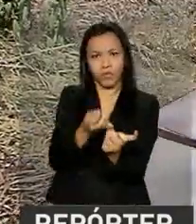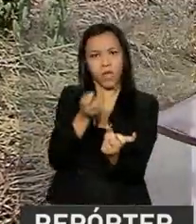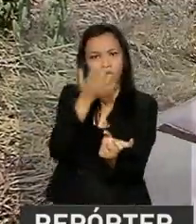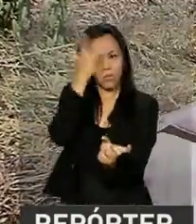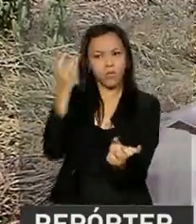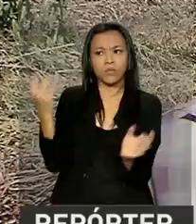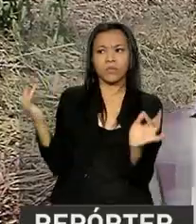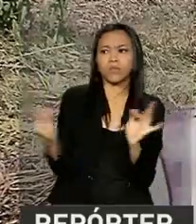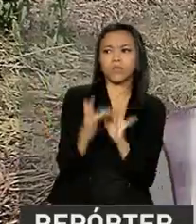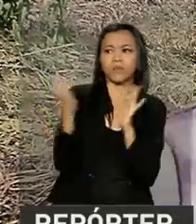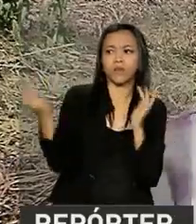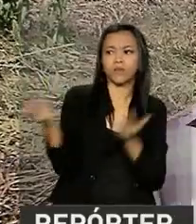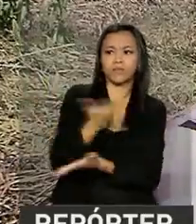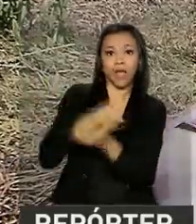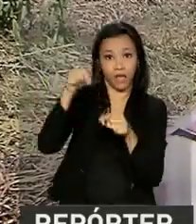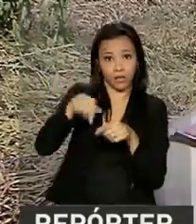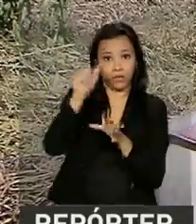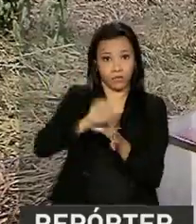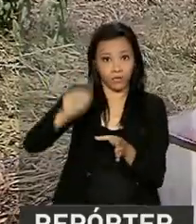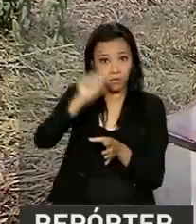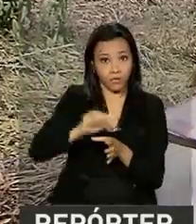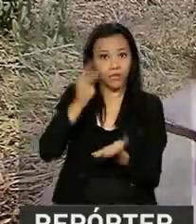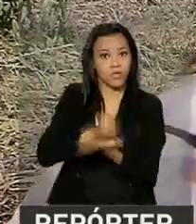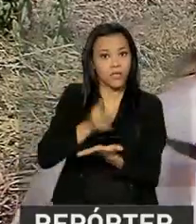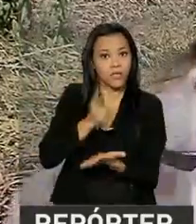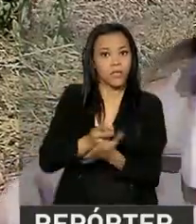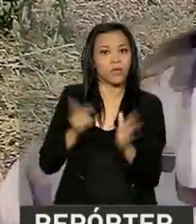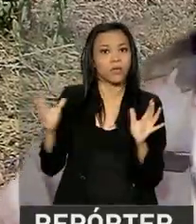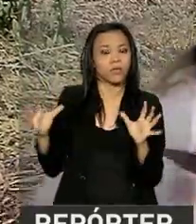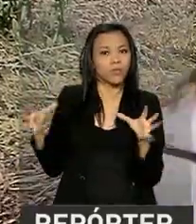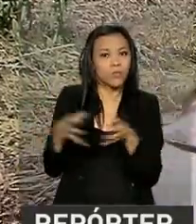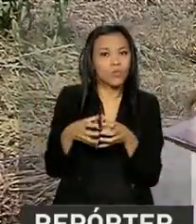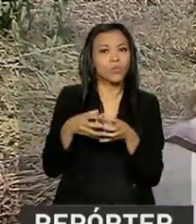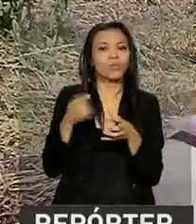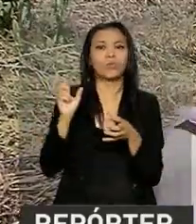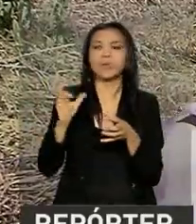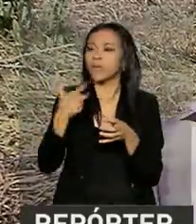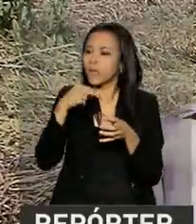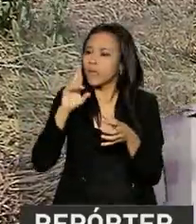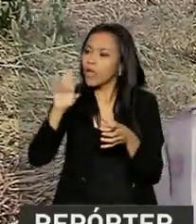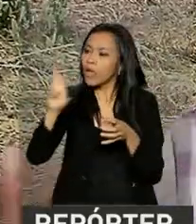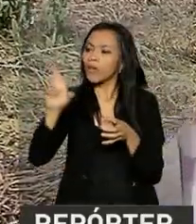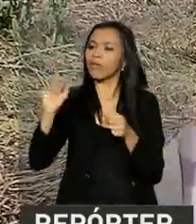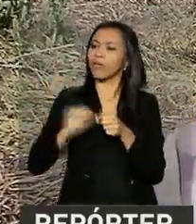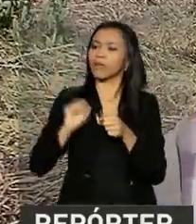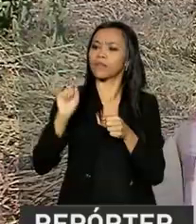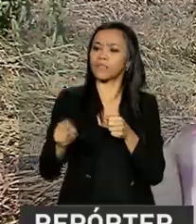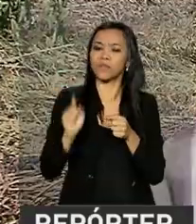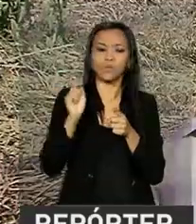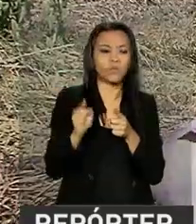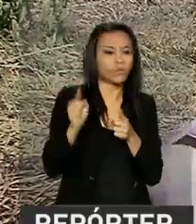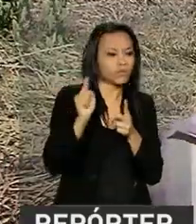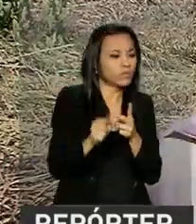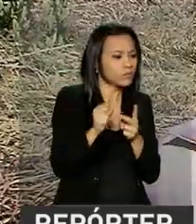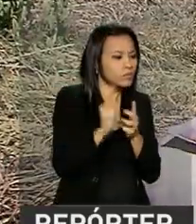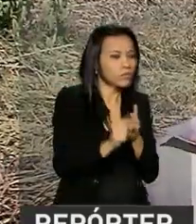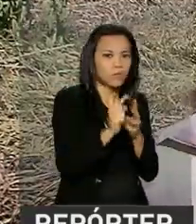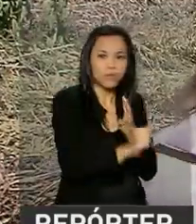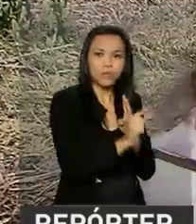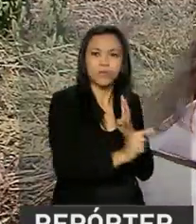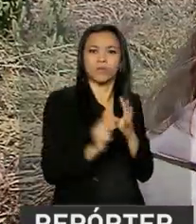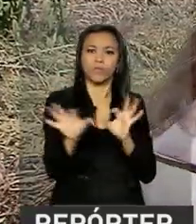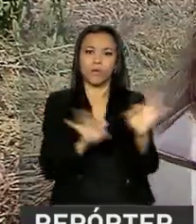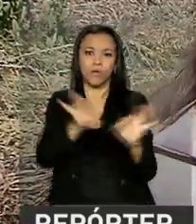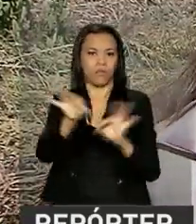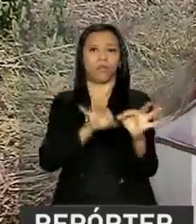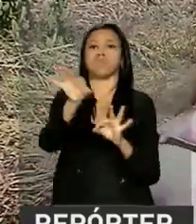no caso daqui da associação, mutirões regulares. Nesses mutirões, o papel de quem tem a habilidade de cozinhar com